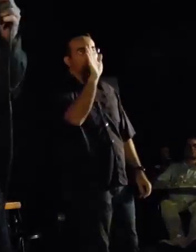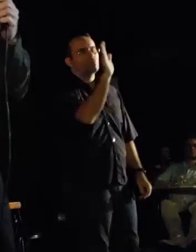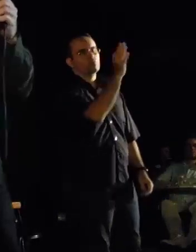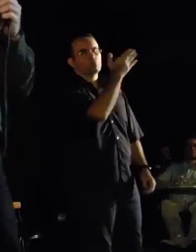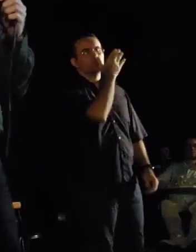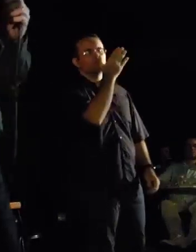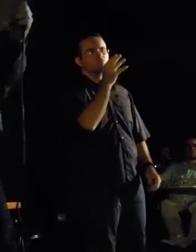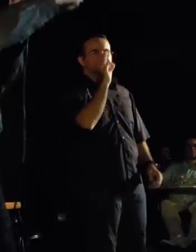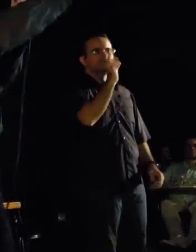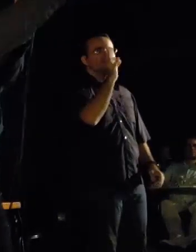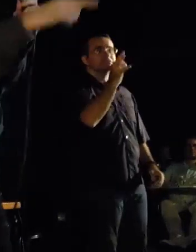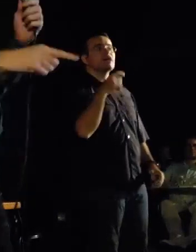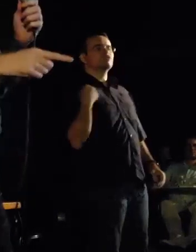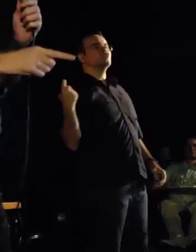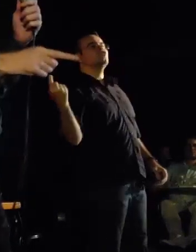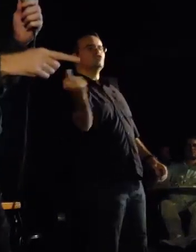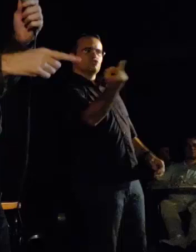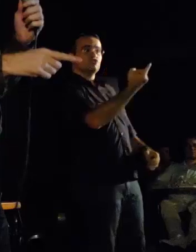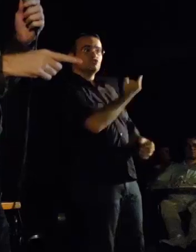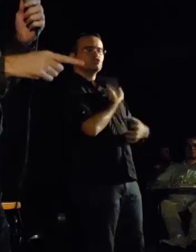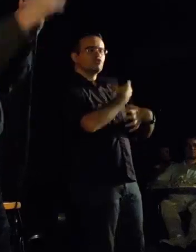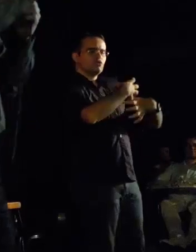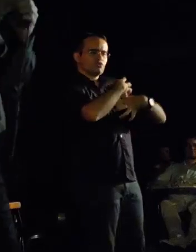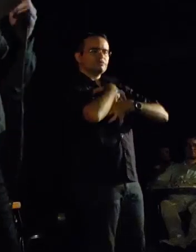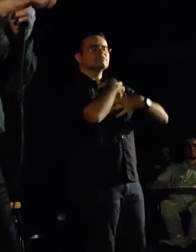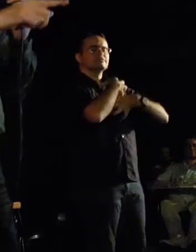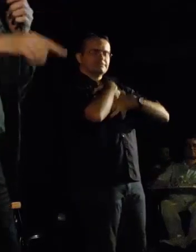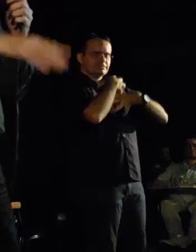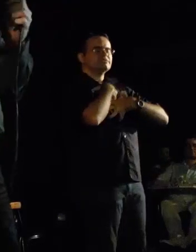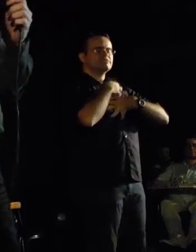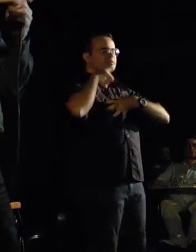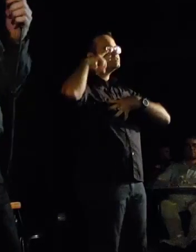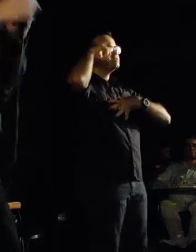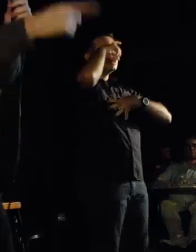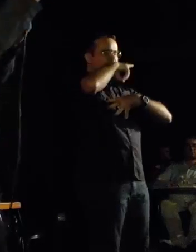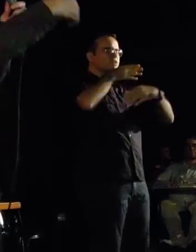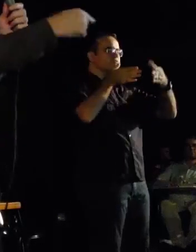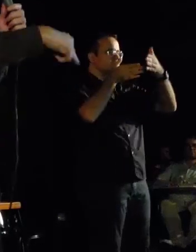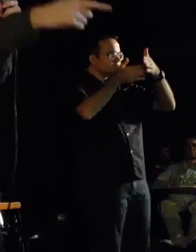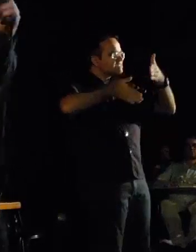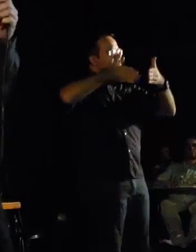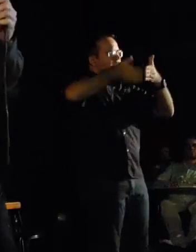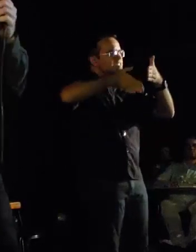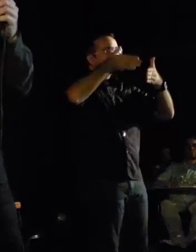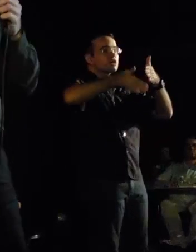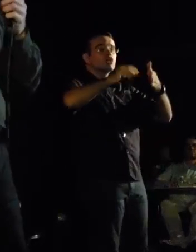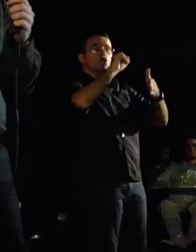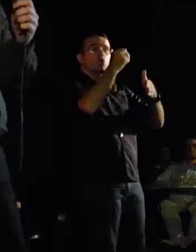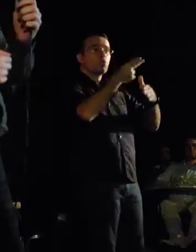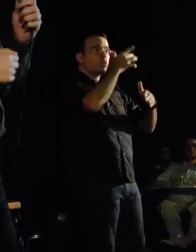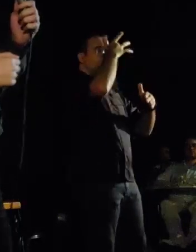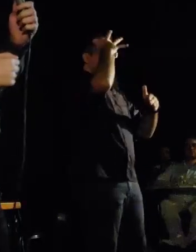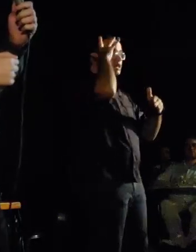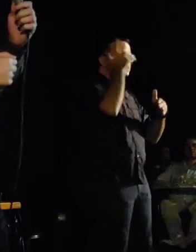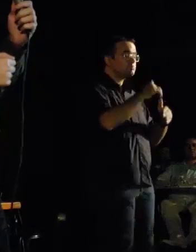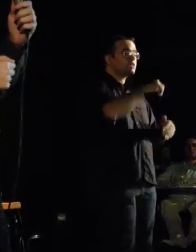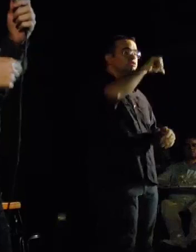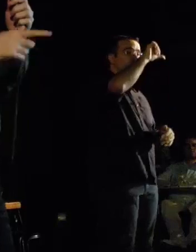caso, nas nossas costas. Nas nossas costas, naqueles que têm uma situação ainda mais